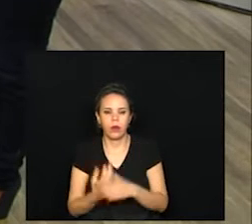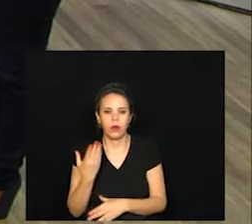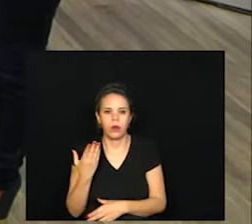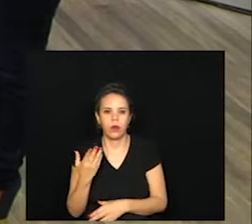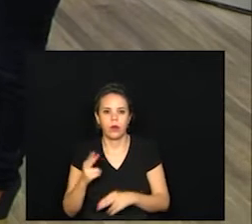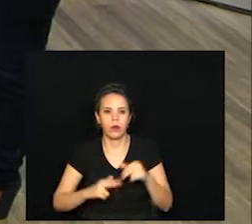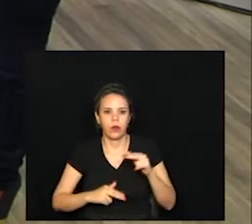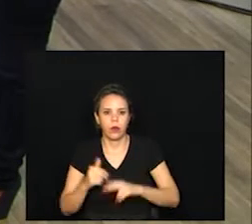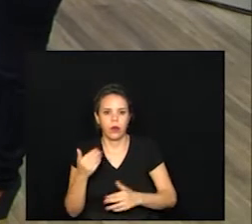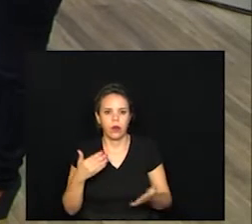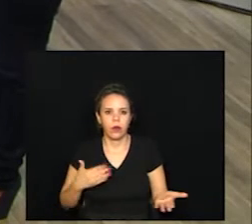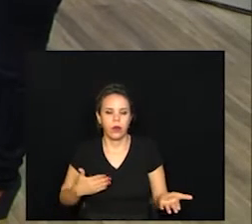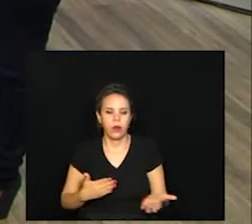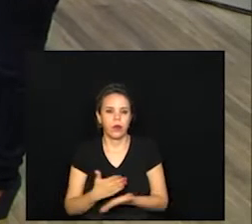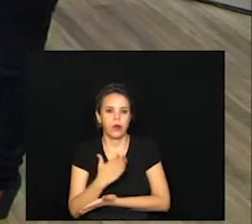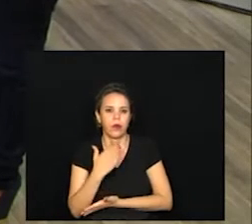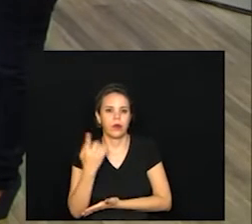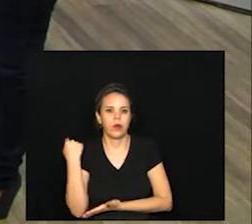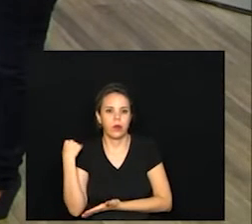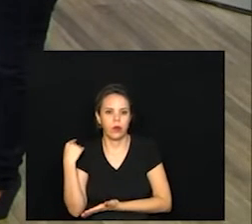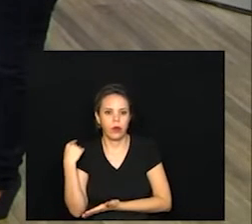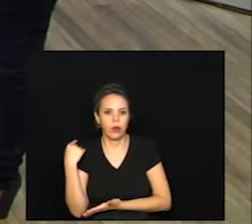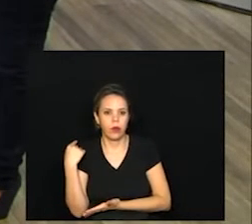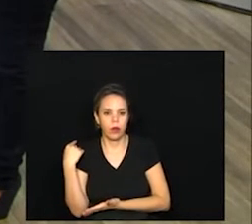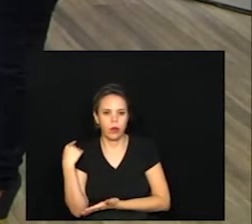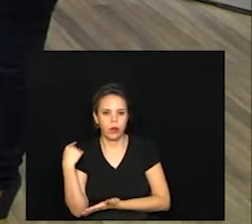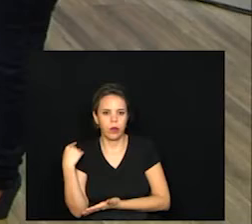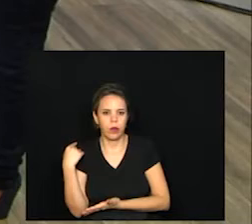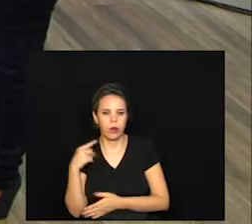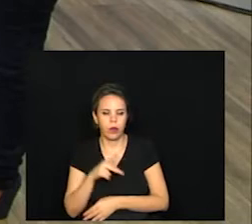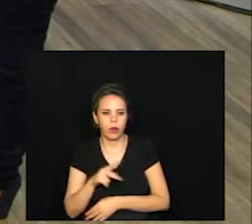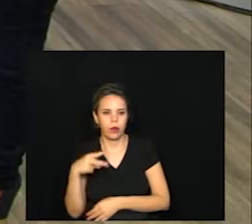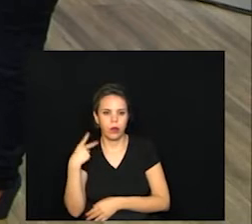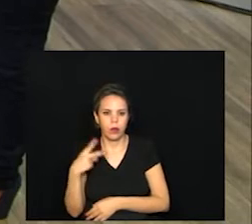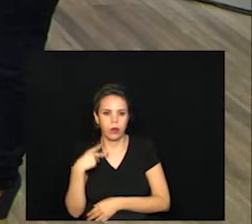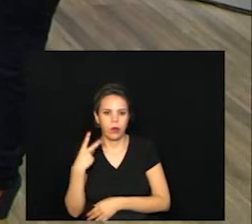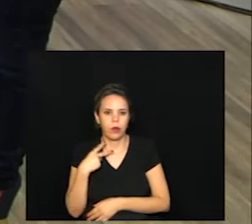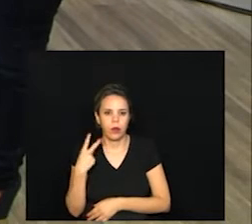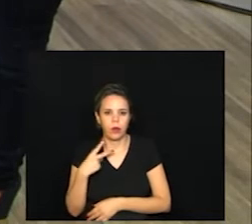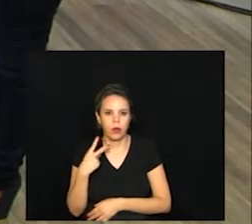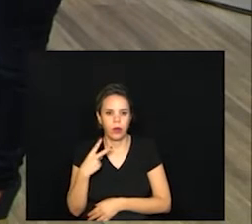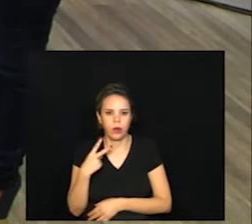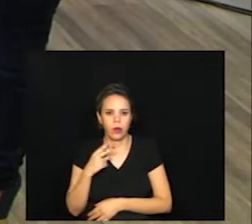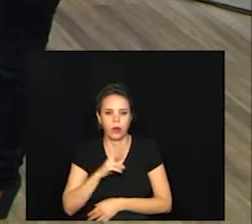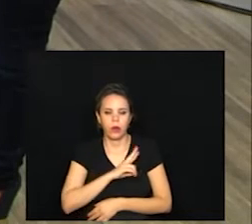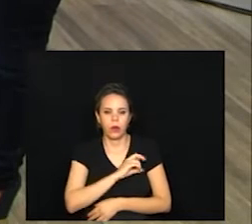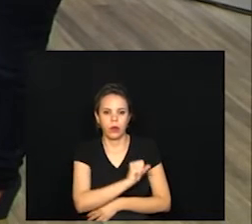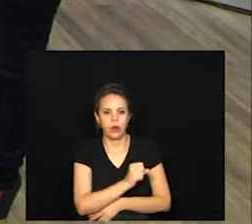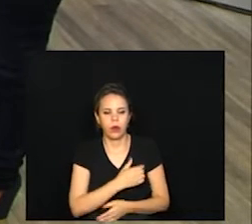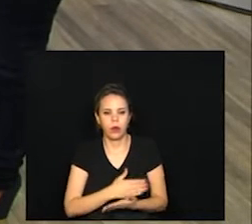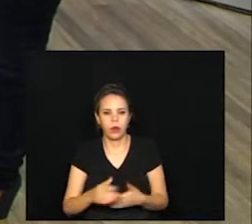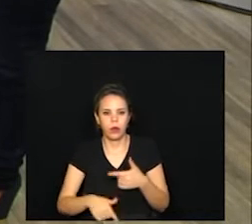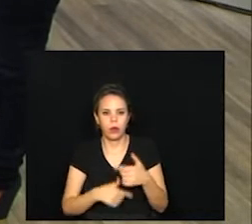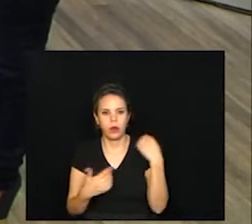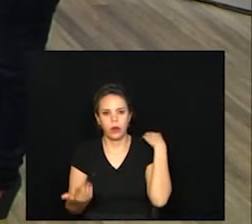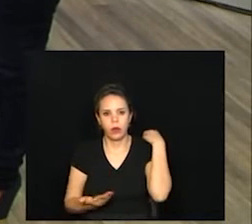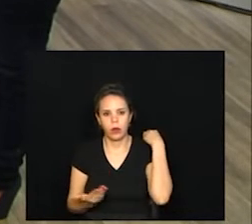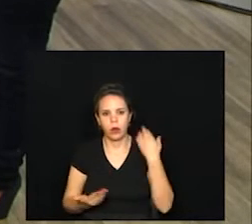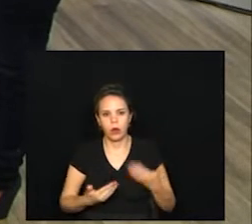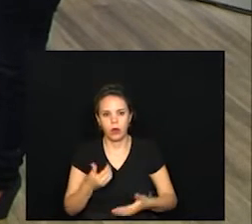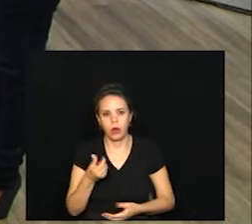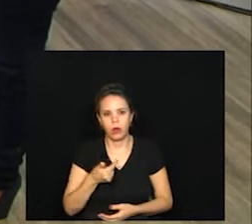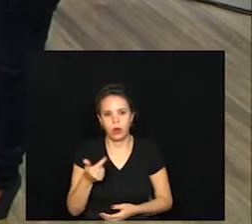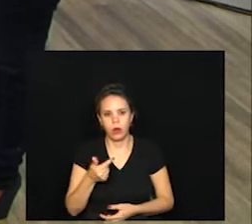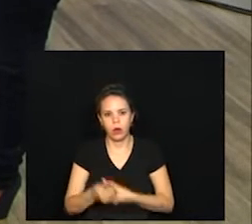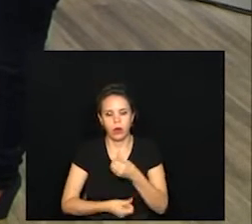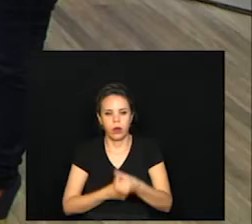em junho foi aprovada, ela que é presidida pelo vereador Luiz Rossini, vai começar a trabalhar agora no segundo